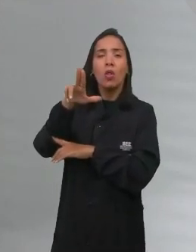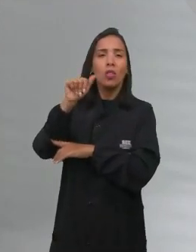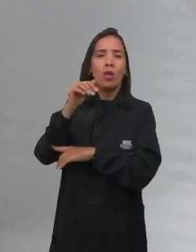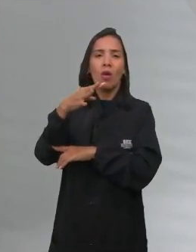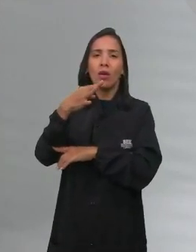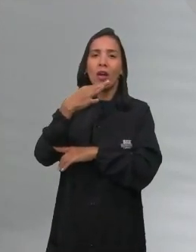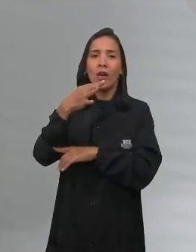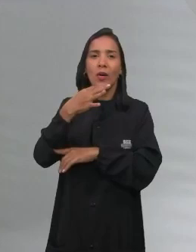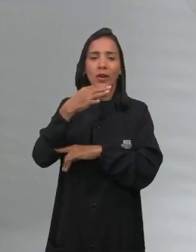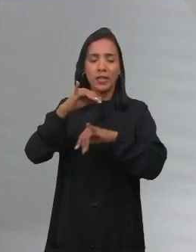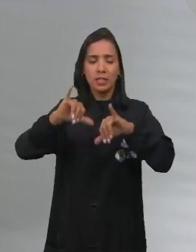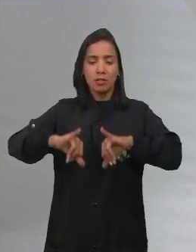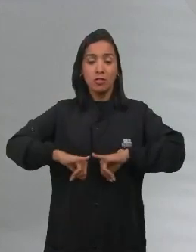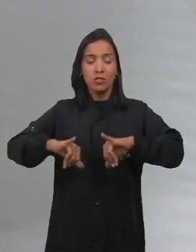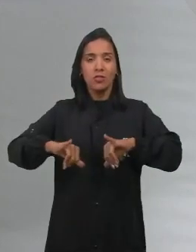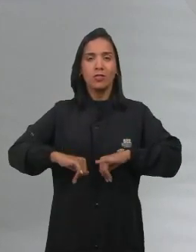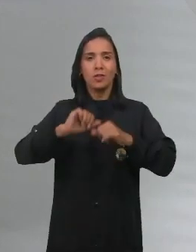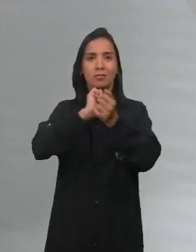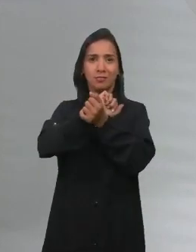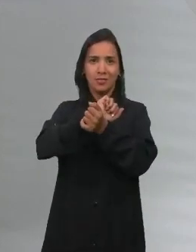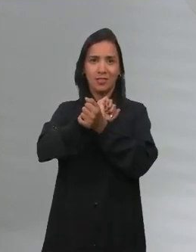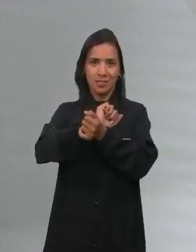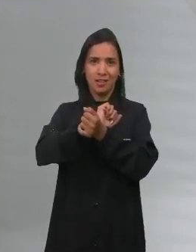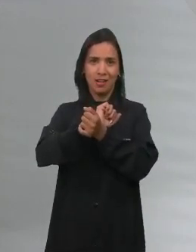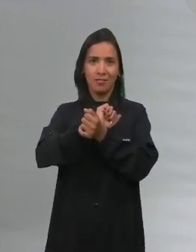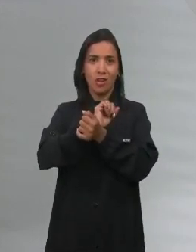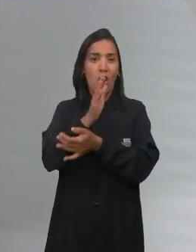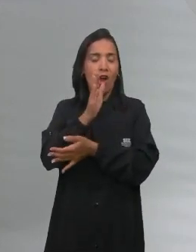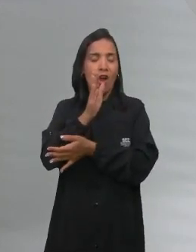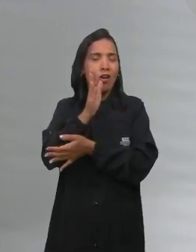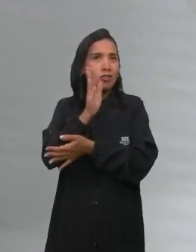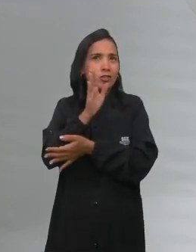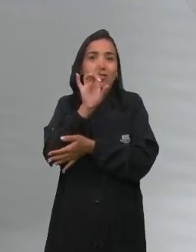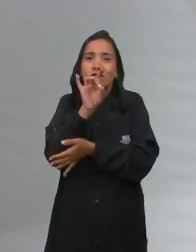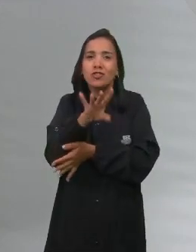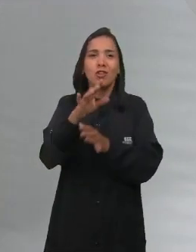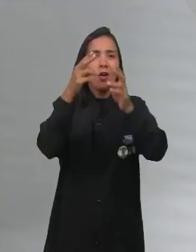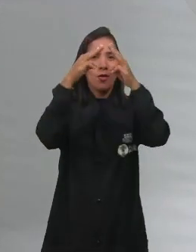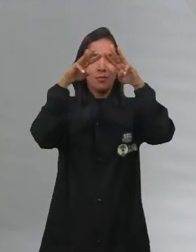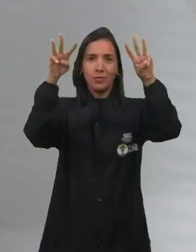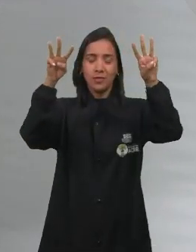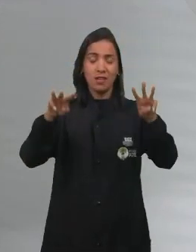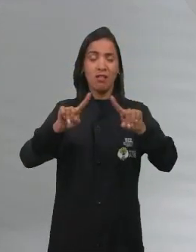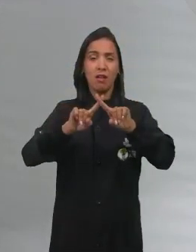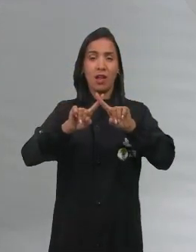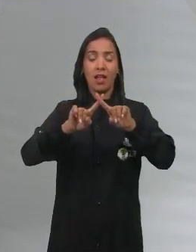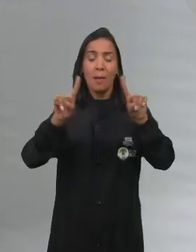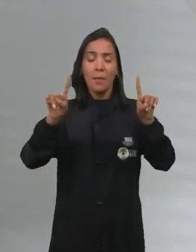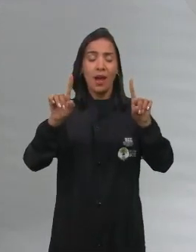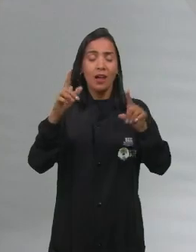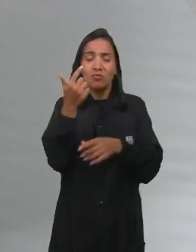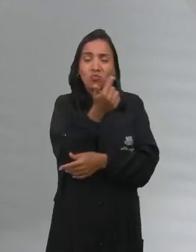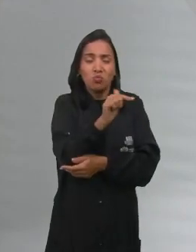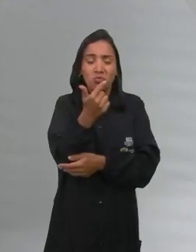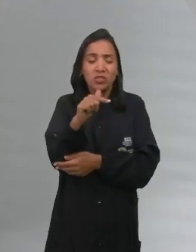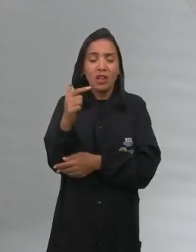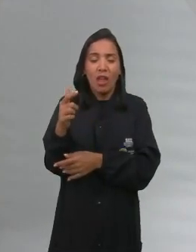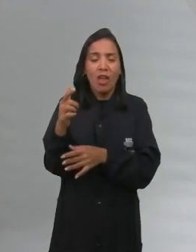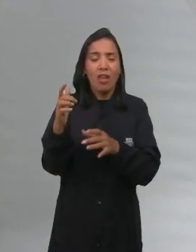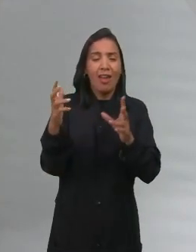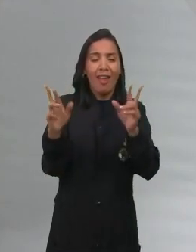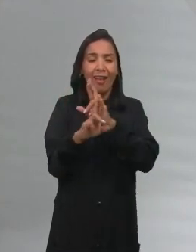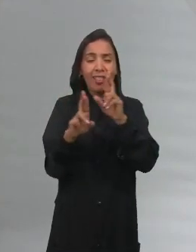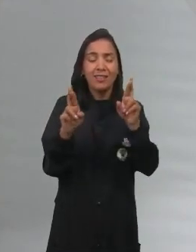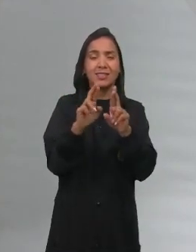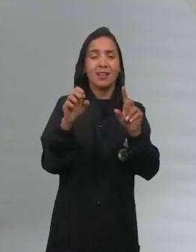de apagamento. Então, não tem uma impessoalidade aqui. Por quê? Porque eu também observo uma certa crítica, quer dizer,